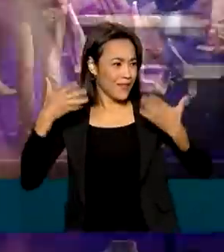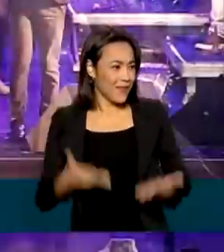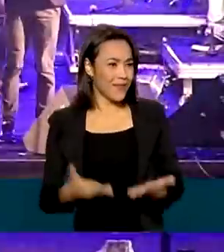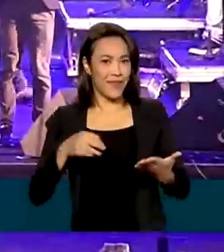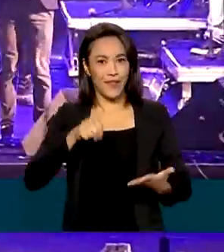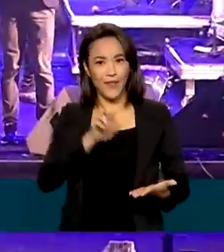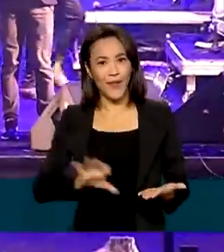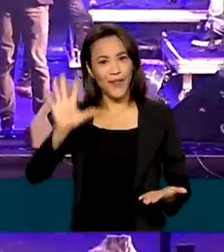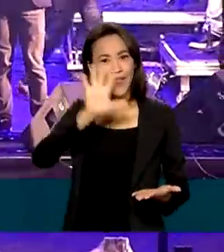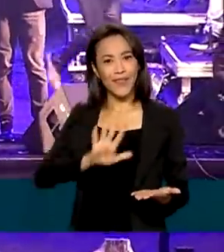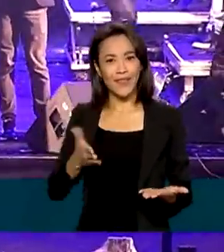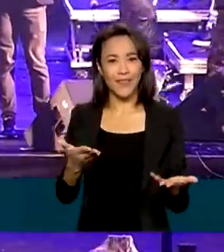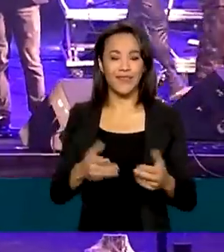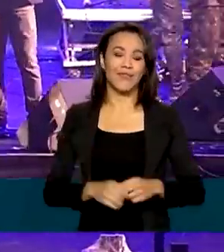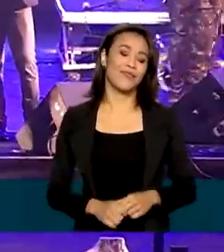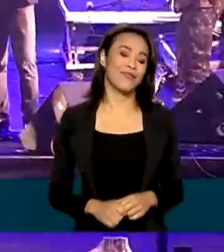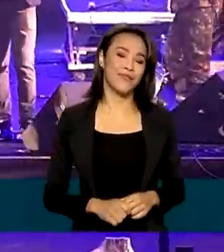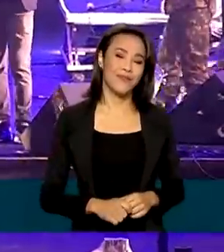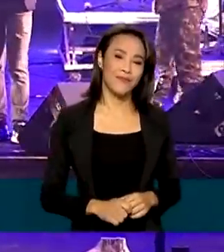Nordeste.